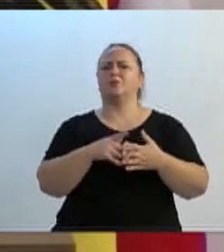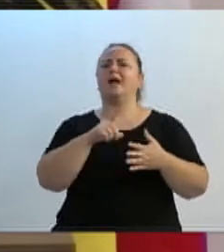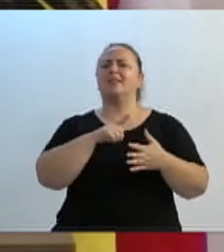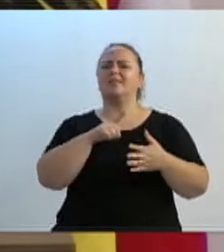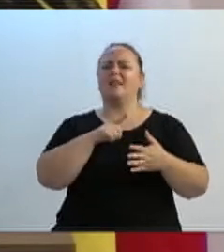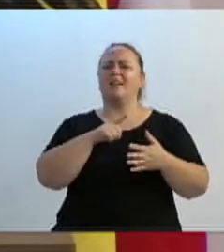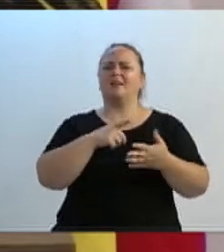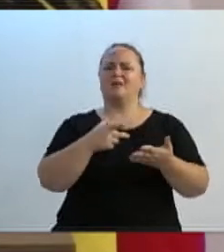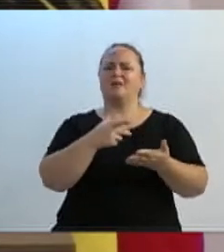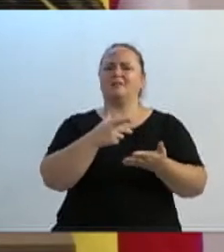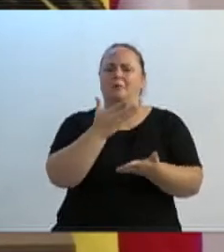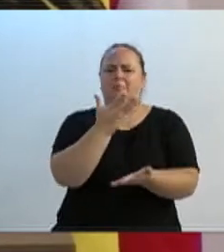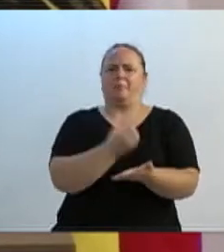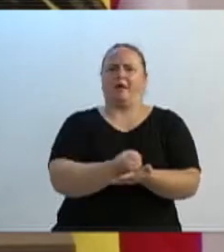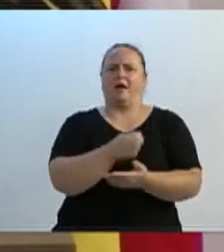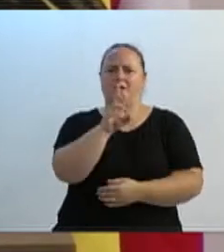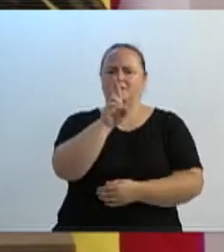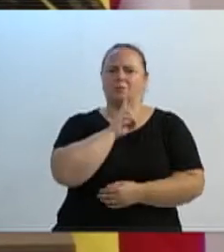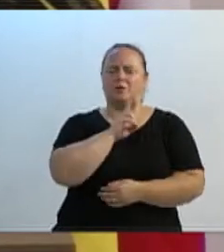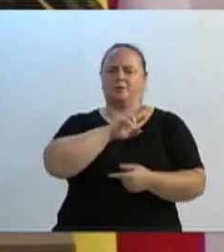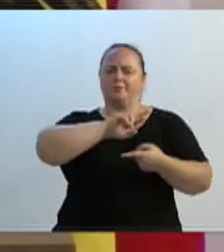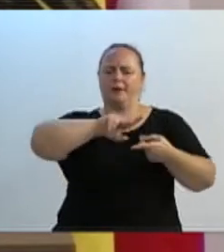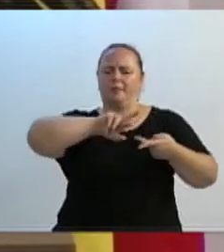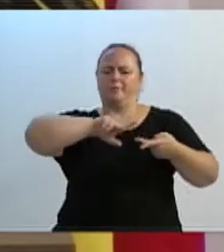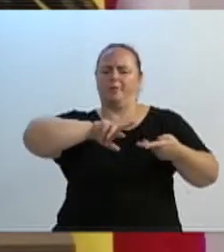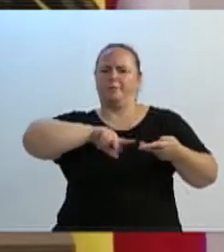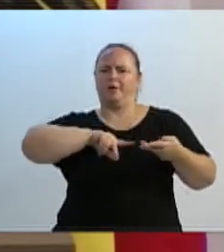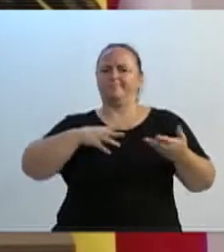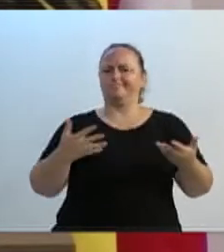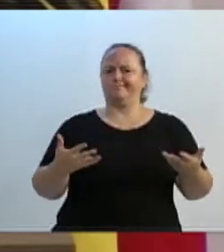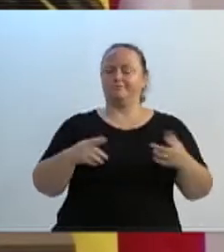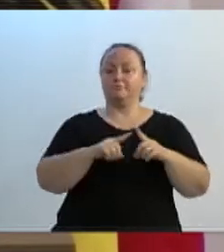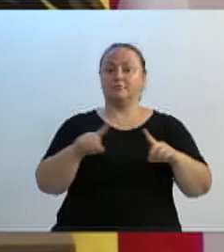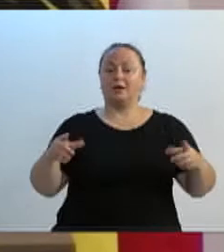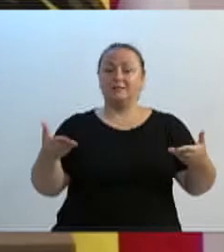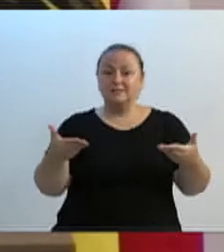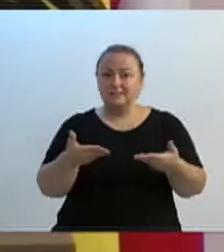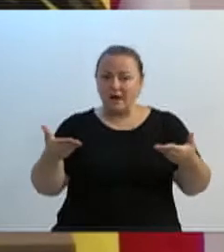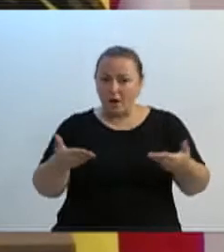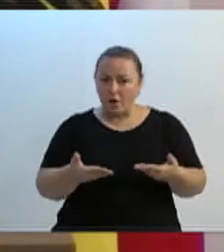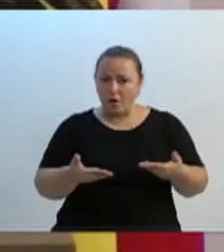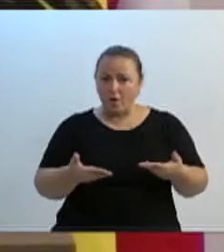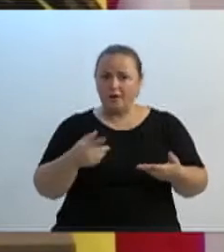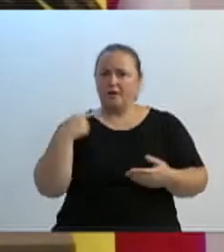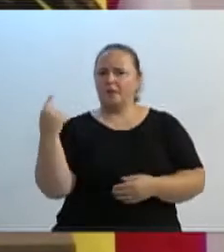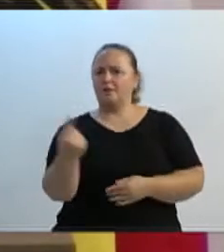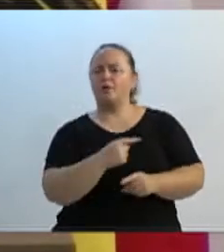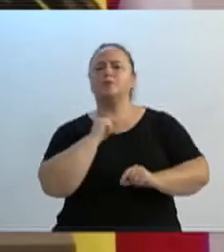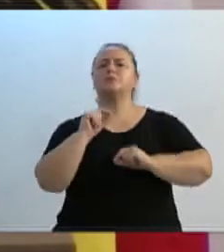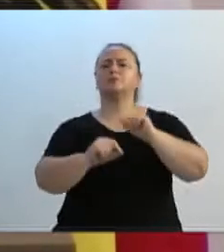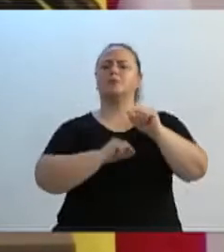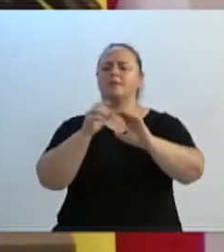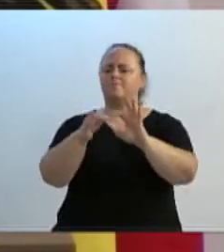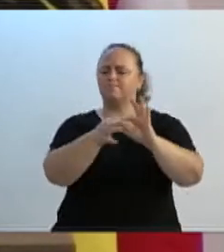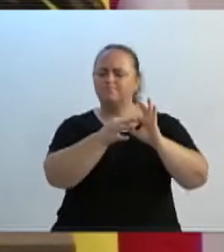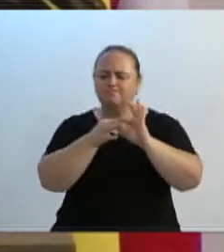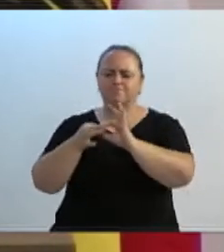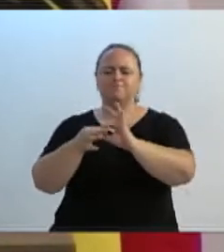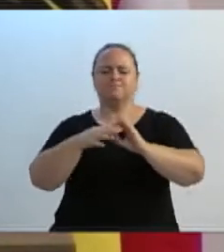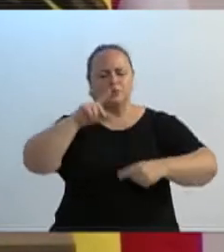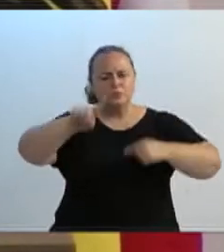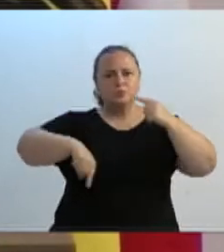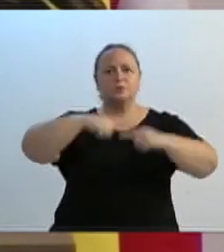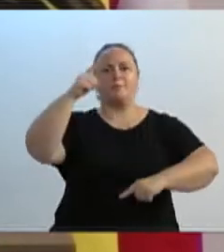isso nas respostas que me foram dadas, mas enfim, eu acho que a gente tem que, sobretudo, vereador Alexandre Matias, se unir para superar esse momento de